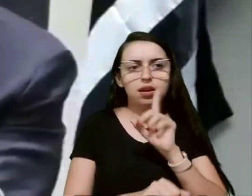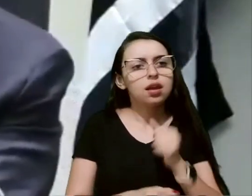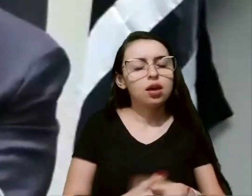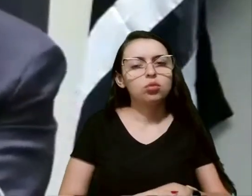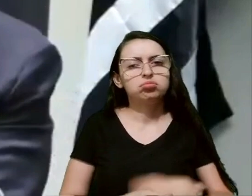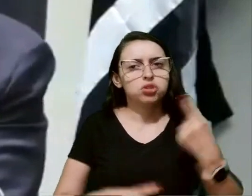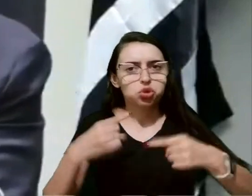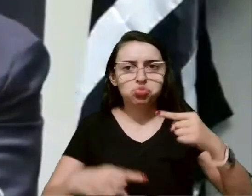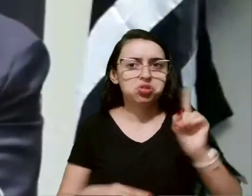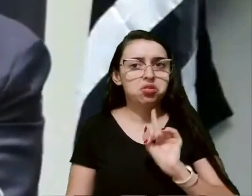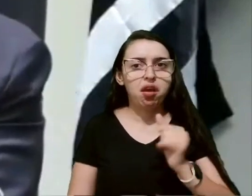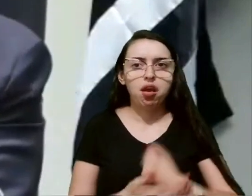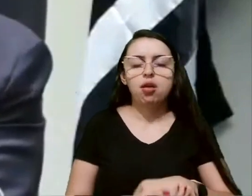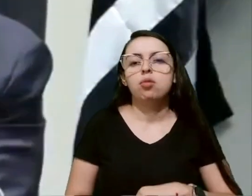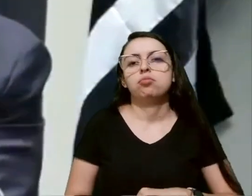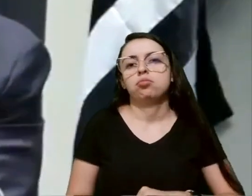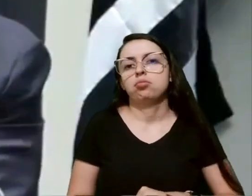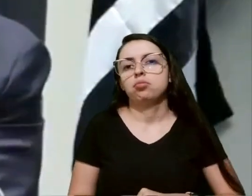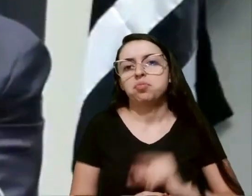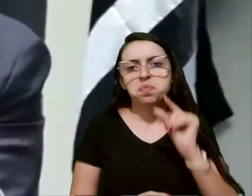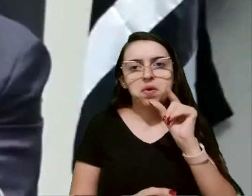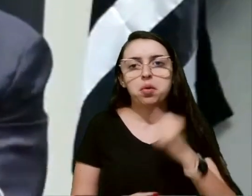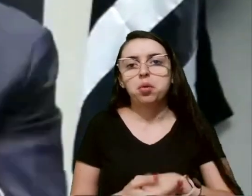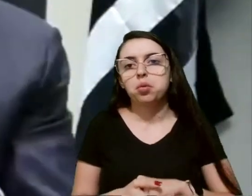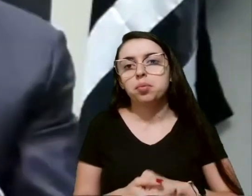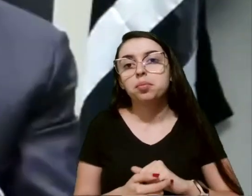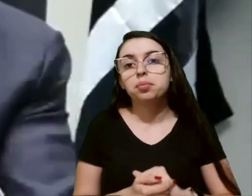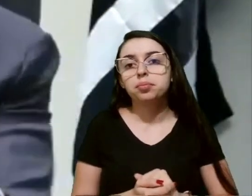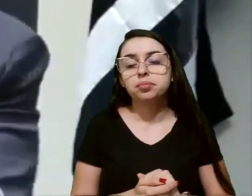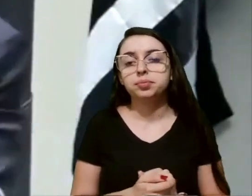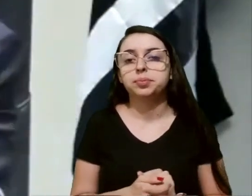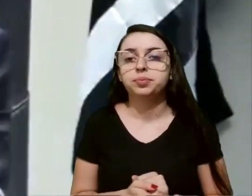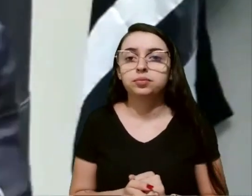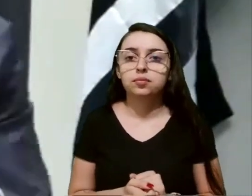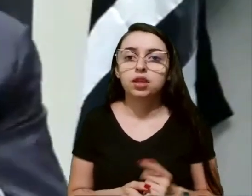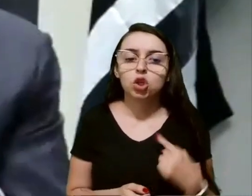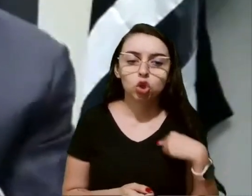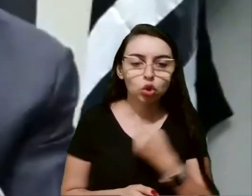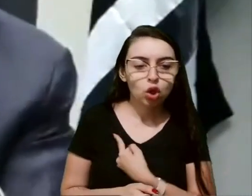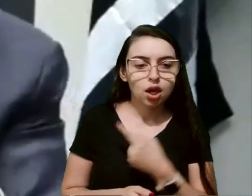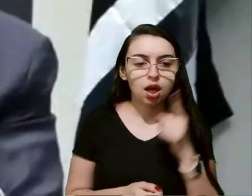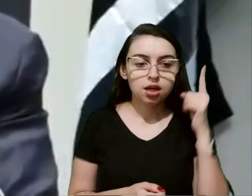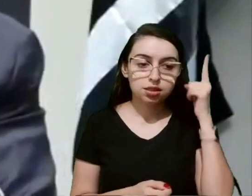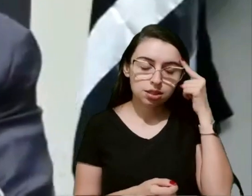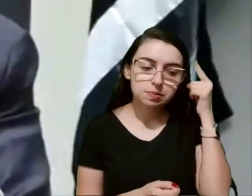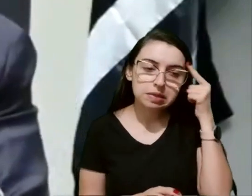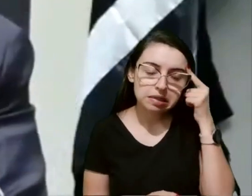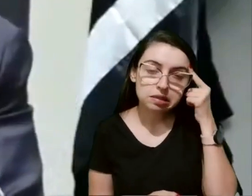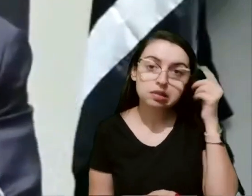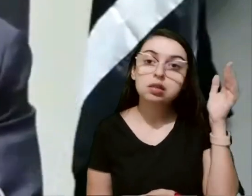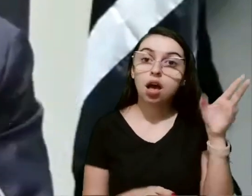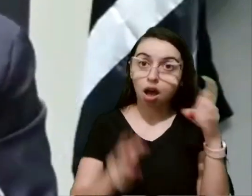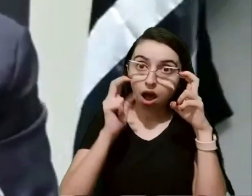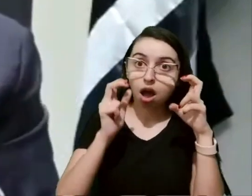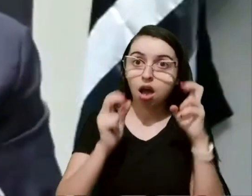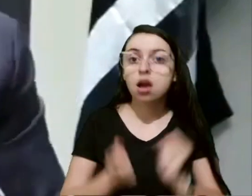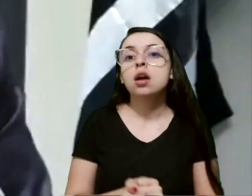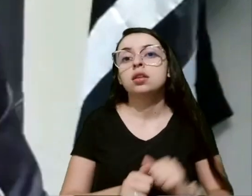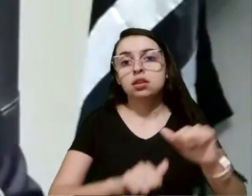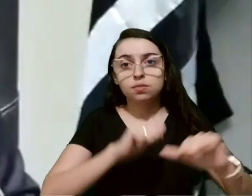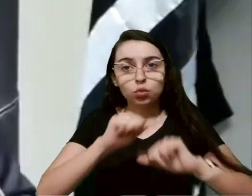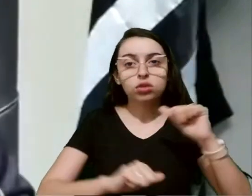não discutida o suficiente, mas para que a gente possa fazer essa detecção e essa